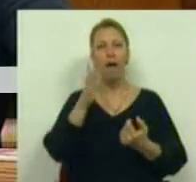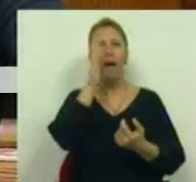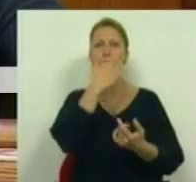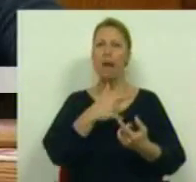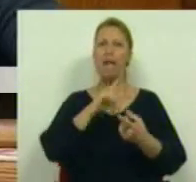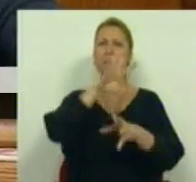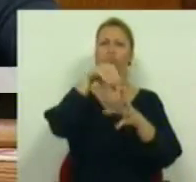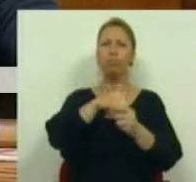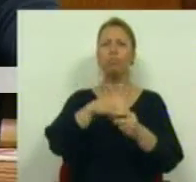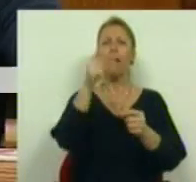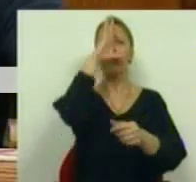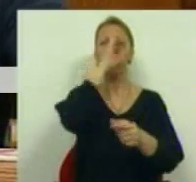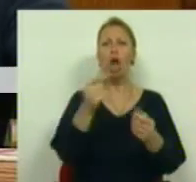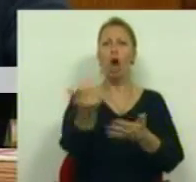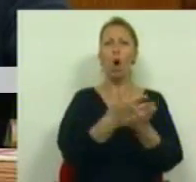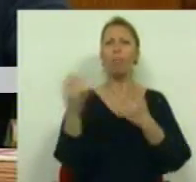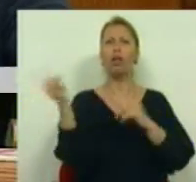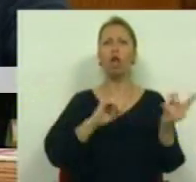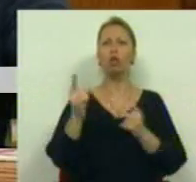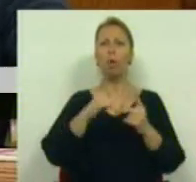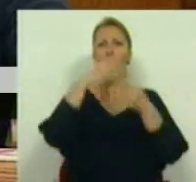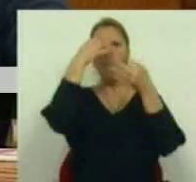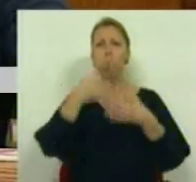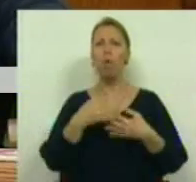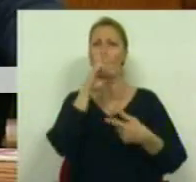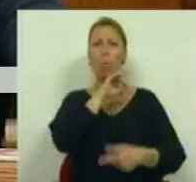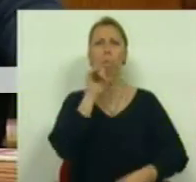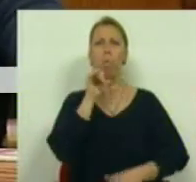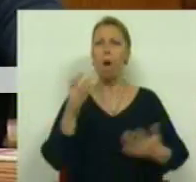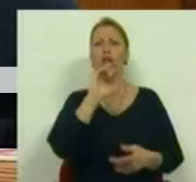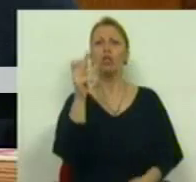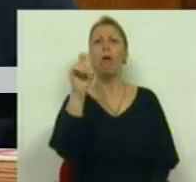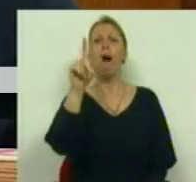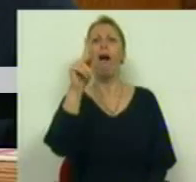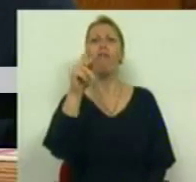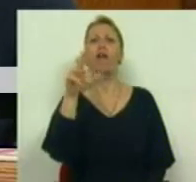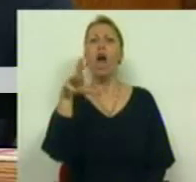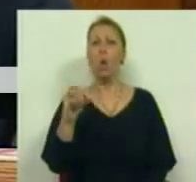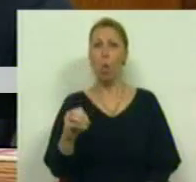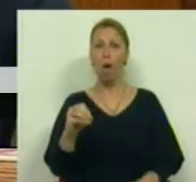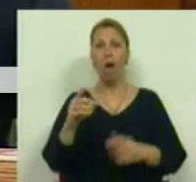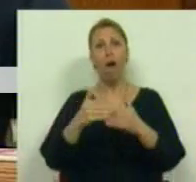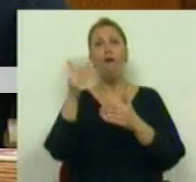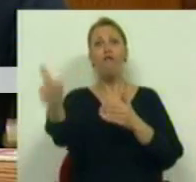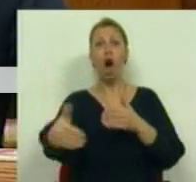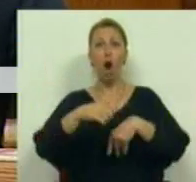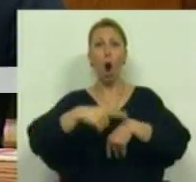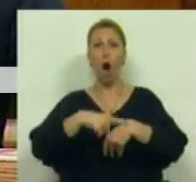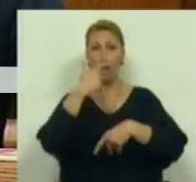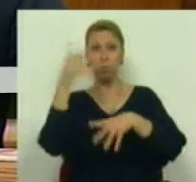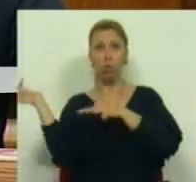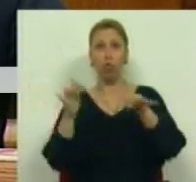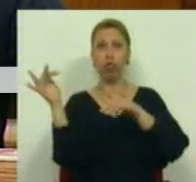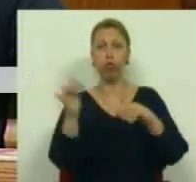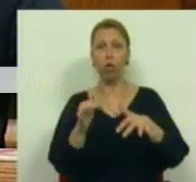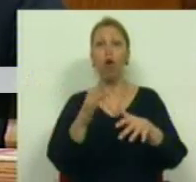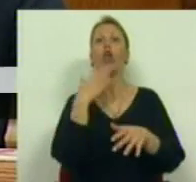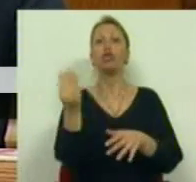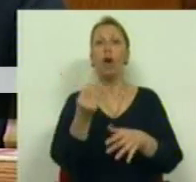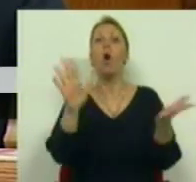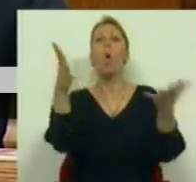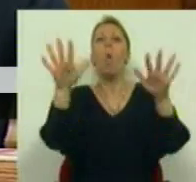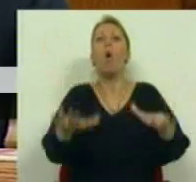quem já é fustigado por todo o tipo de medidas de austeridade. Mas não é só o aumento de preços que choca. O bom